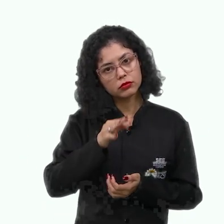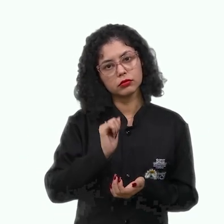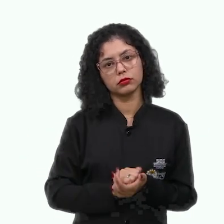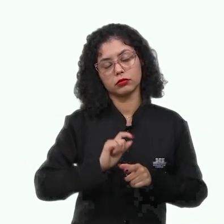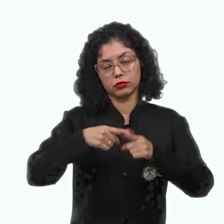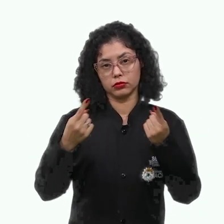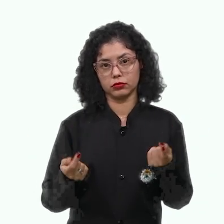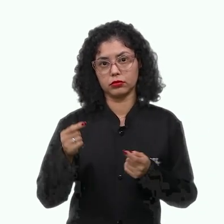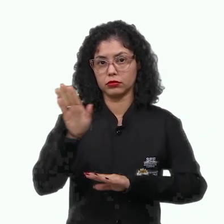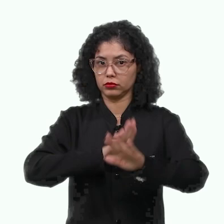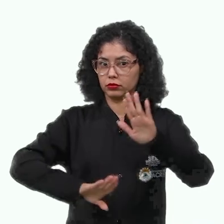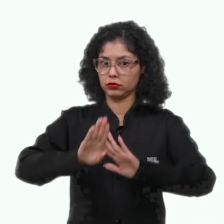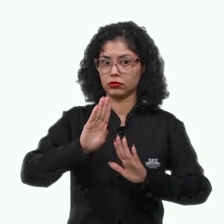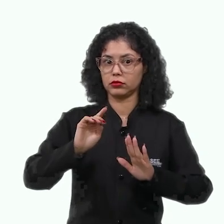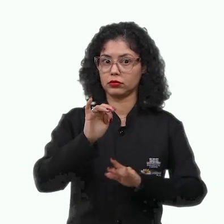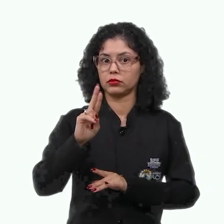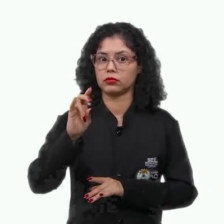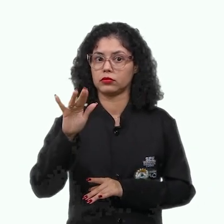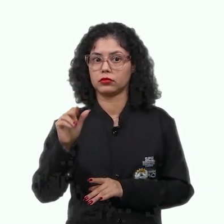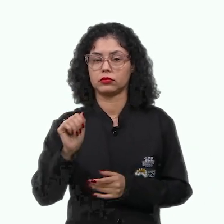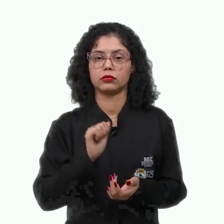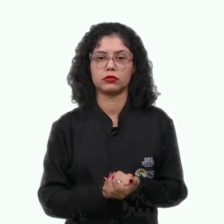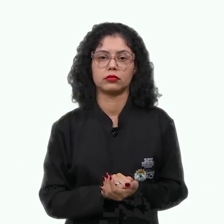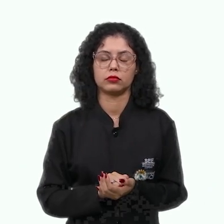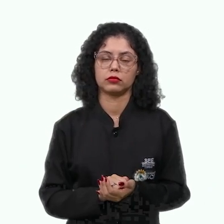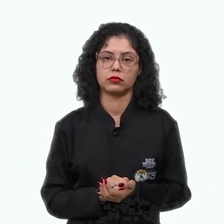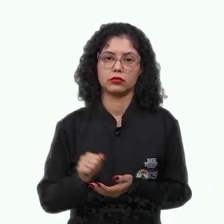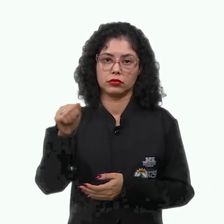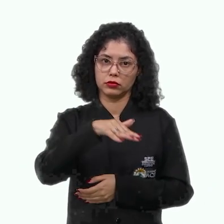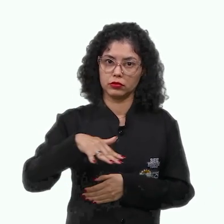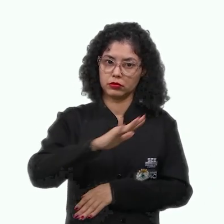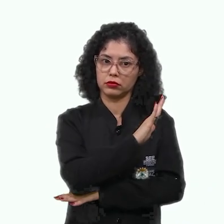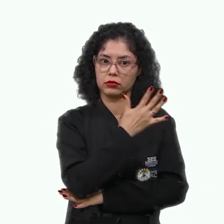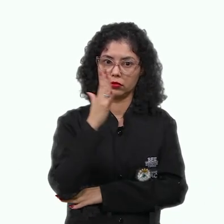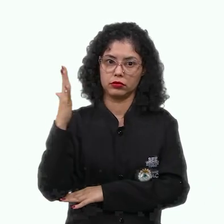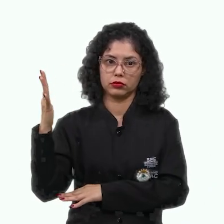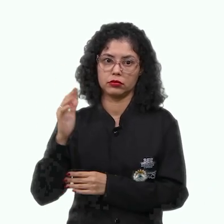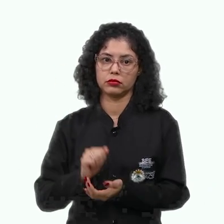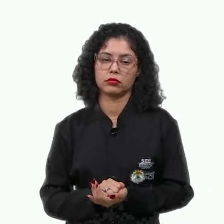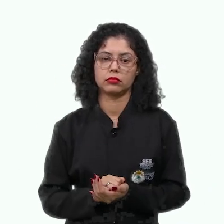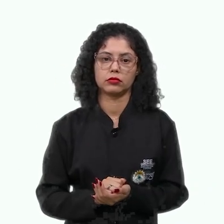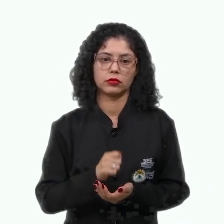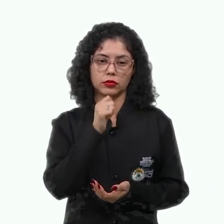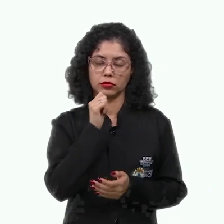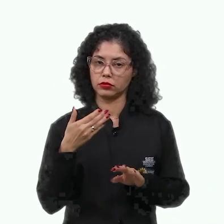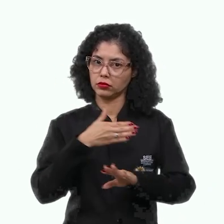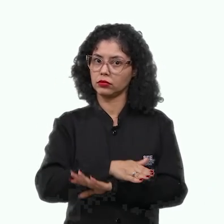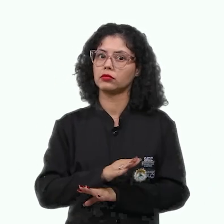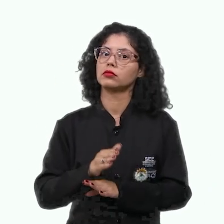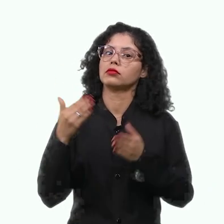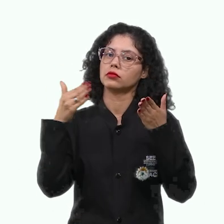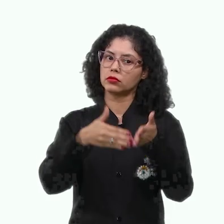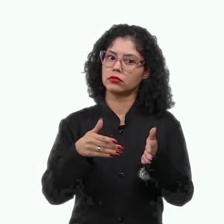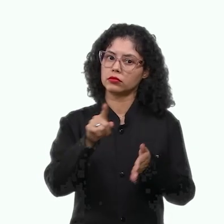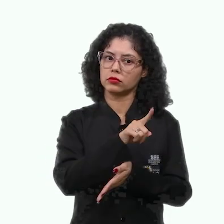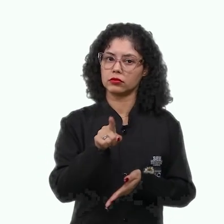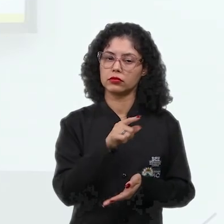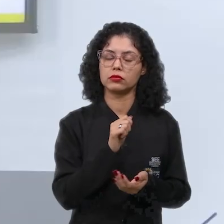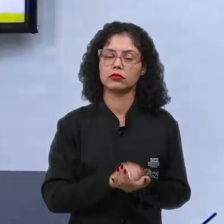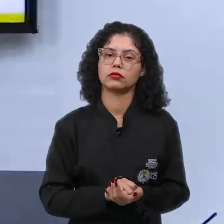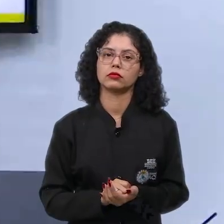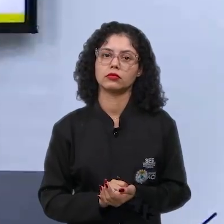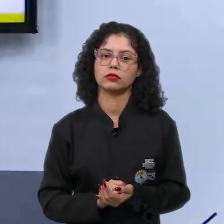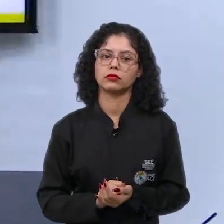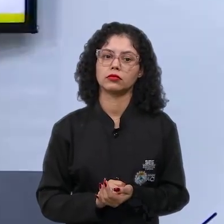mas preservação de biodiversidade e recuperação de áreas florestais degradadas, ela não entra muito no objetivo. Aqui está mais para